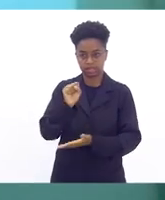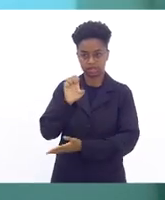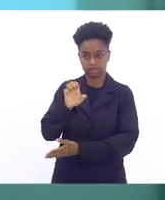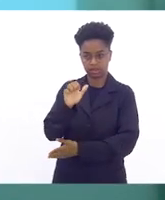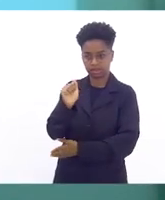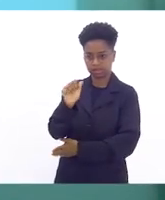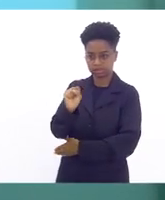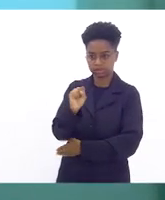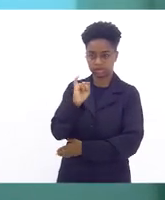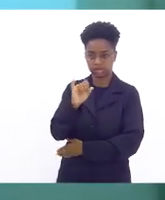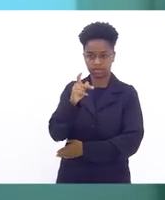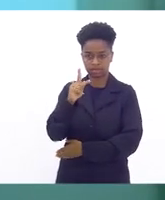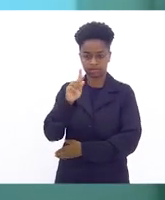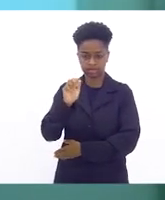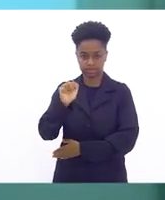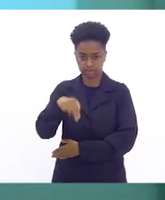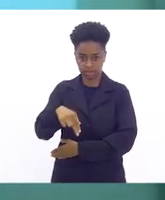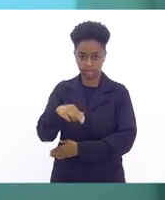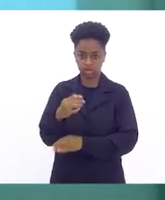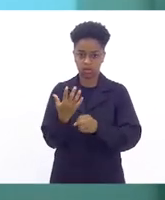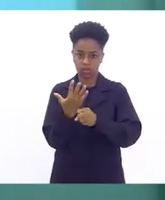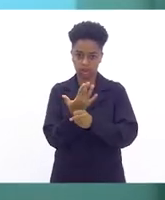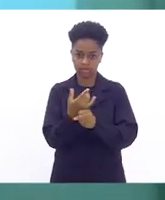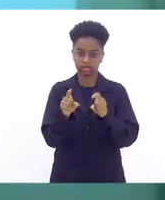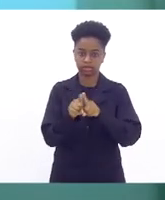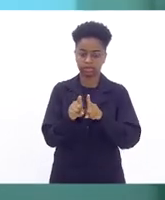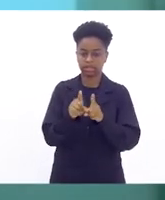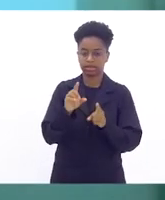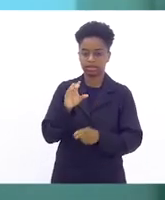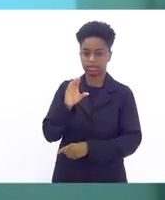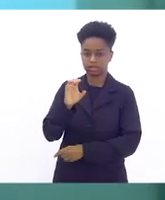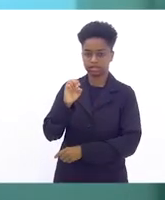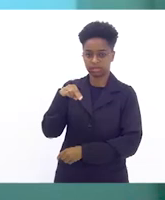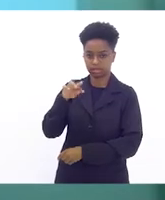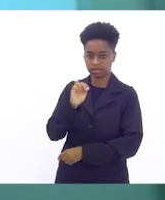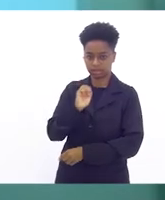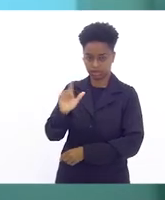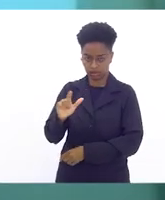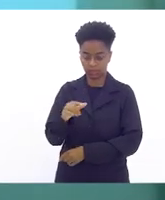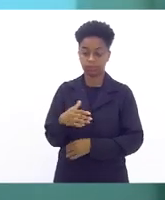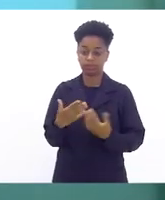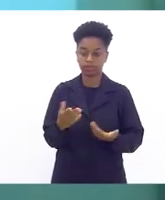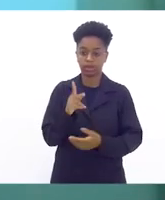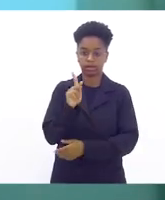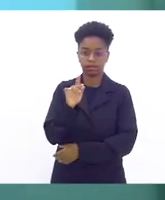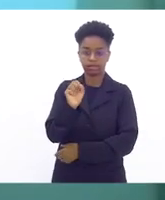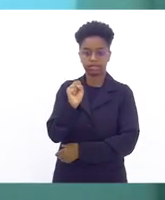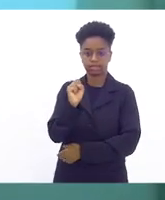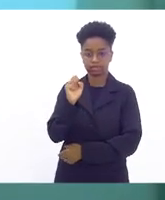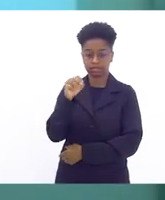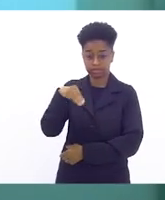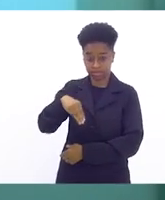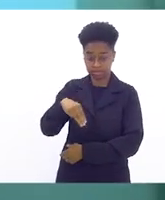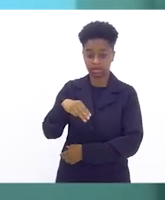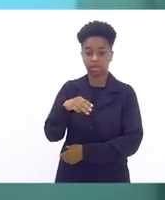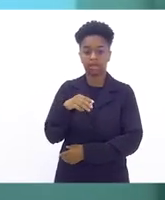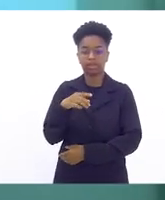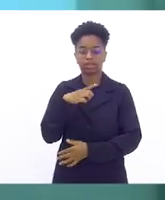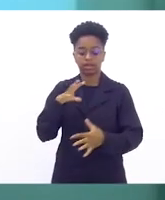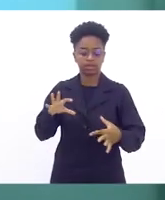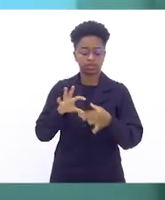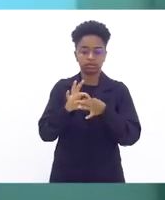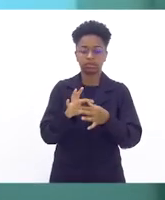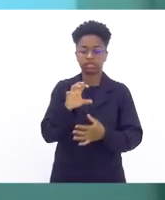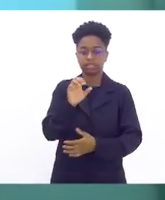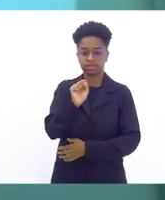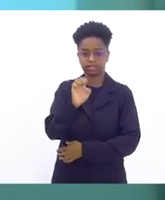Inea UERJ e Central opção ele é unidade de ser orçamentária ele pertence a sede